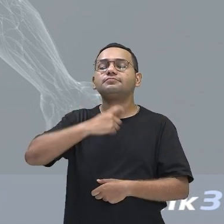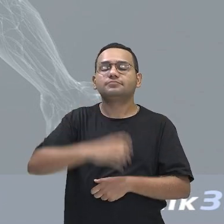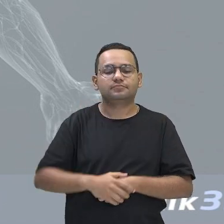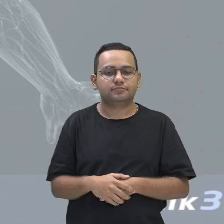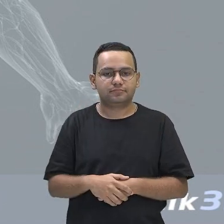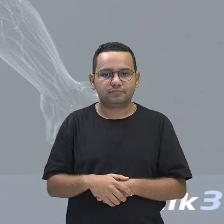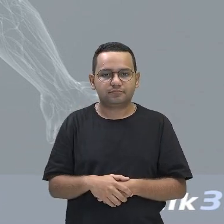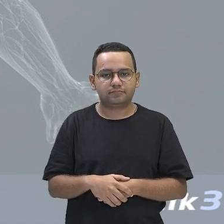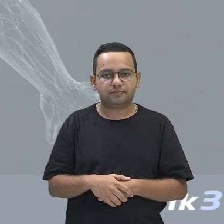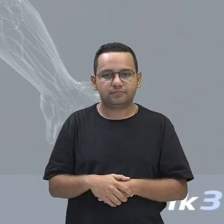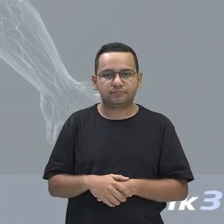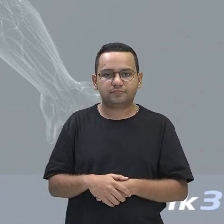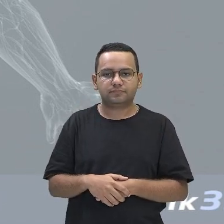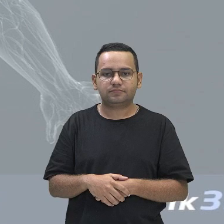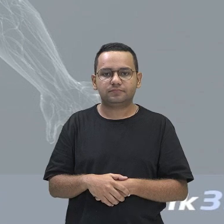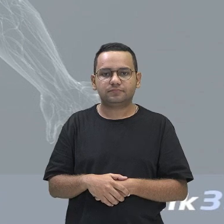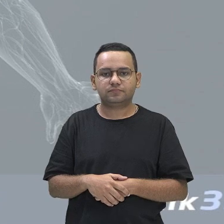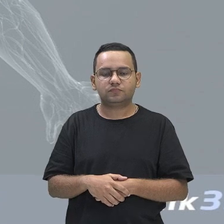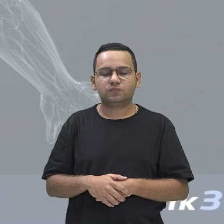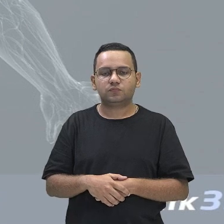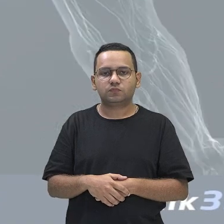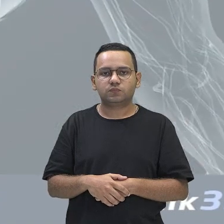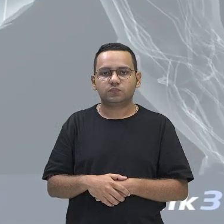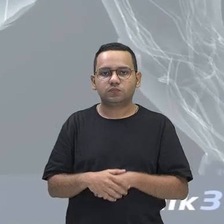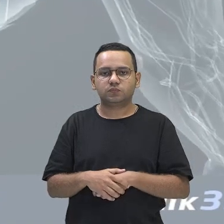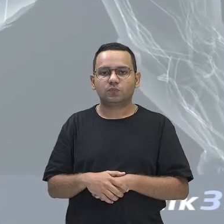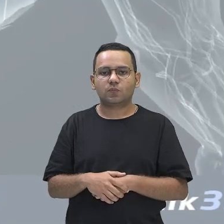localizadas as glândulas paratireoides.